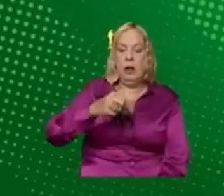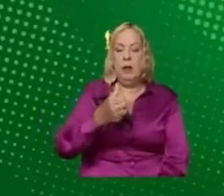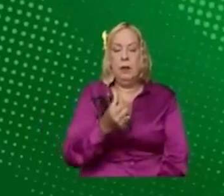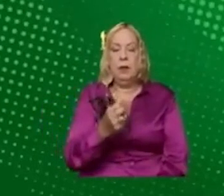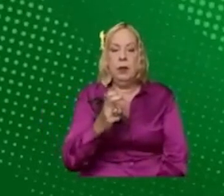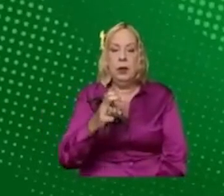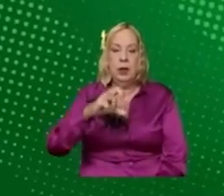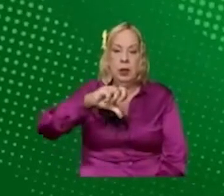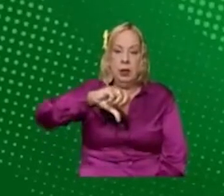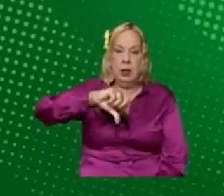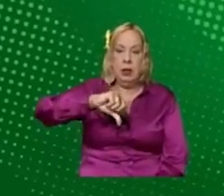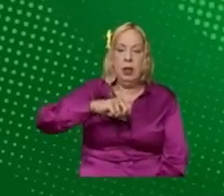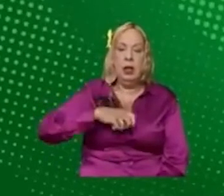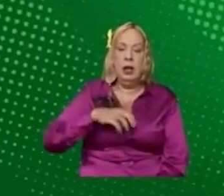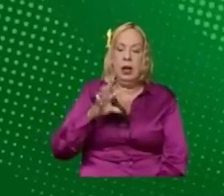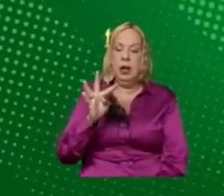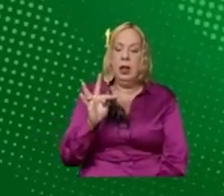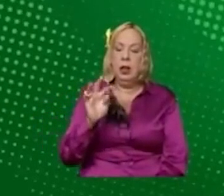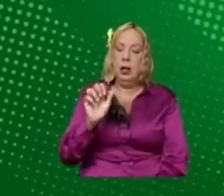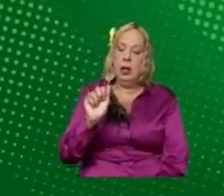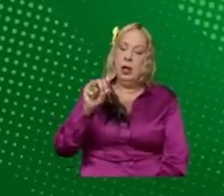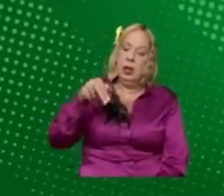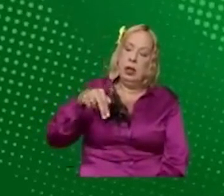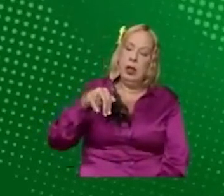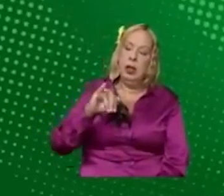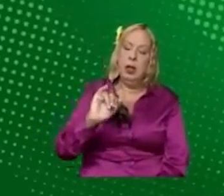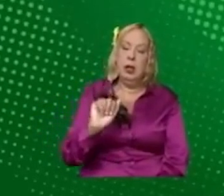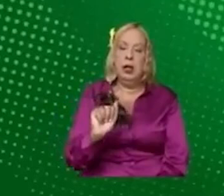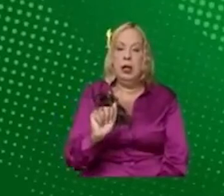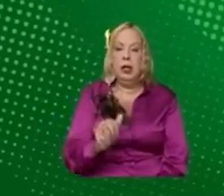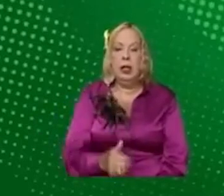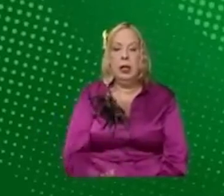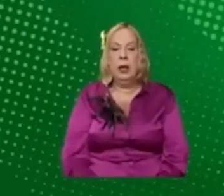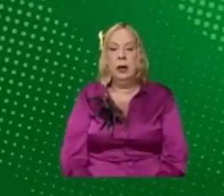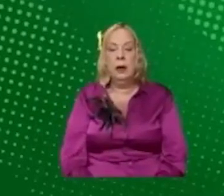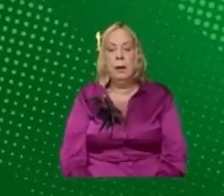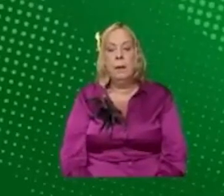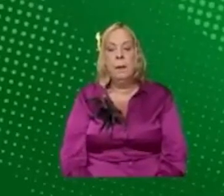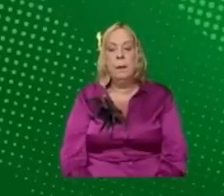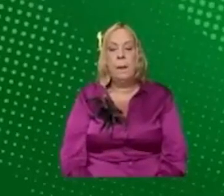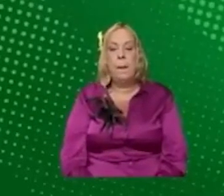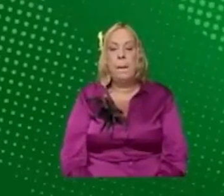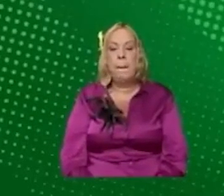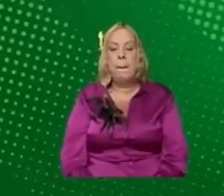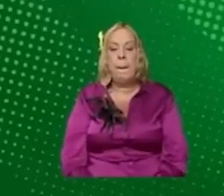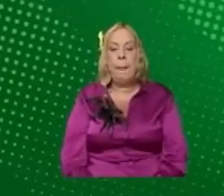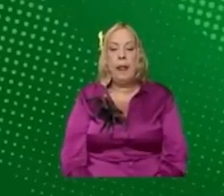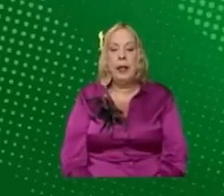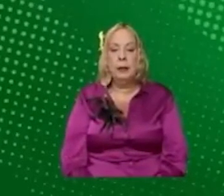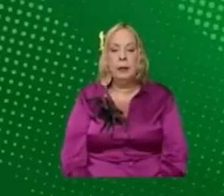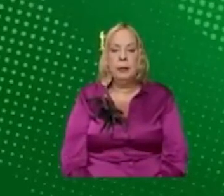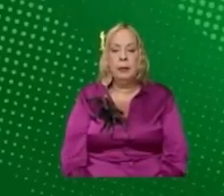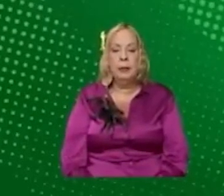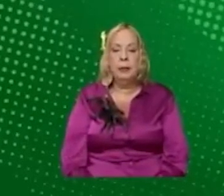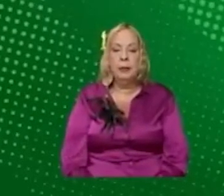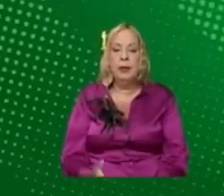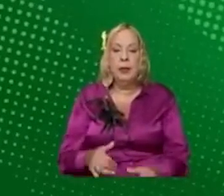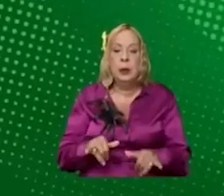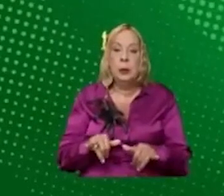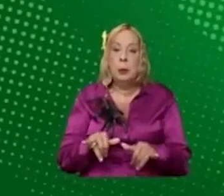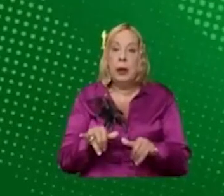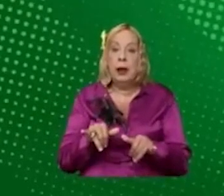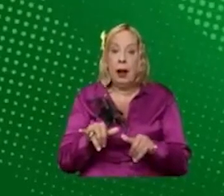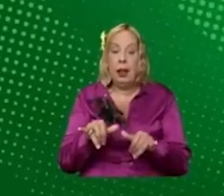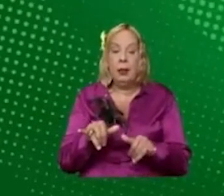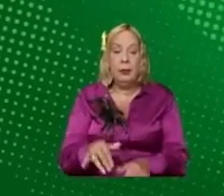639659, a Tânia é da Andressa pé quente aí, ó. Supermercado Mix Mateus. Foi fazer uma comprinha, né, Tânia?